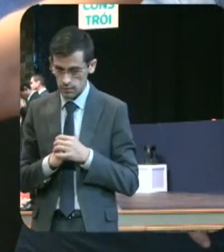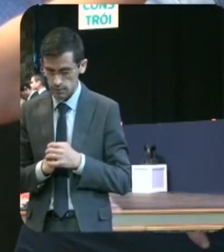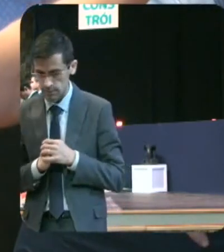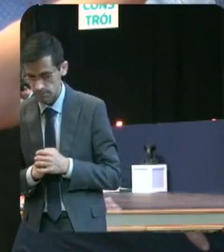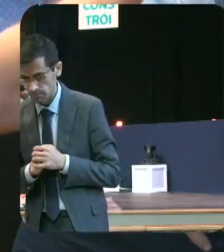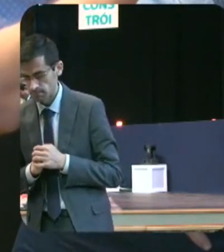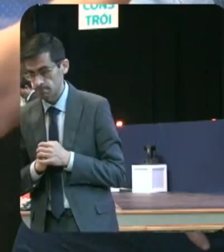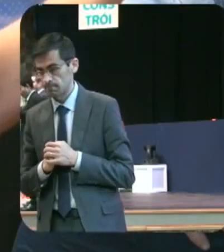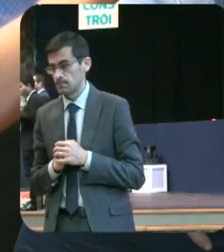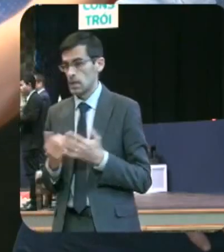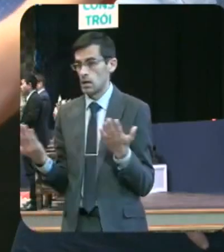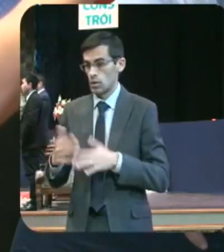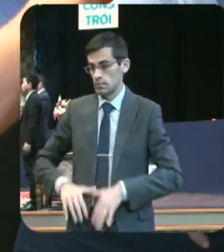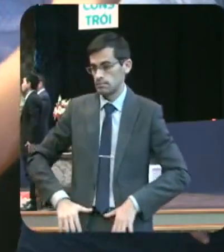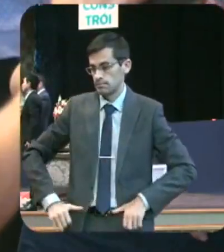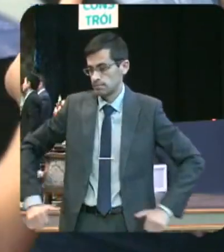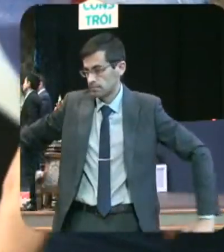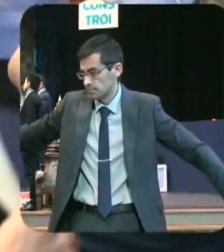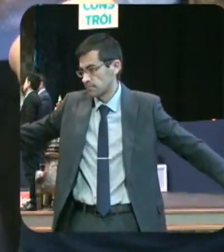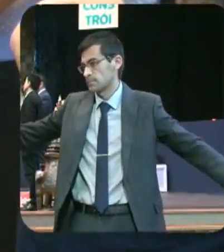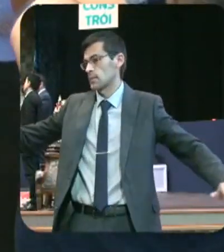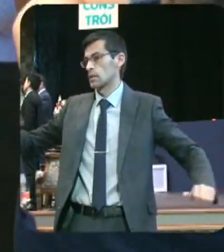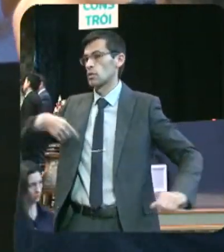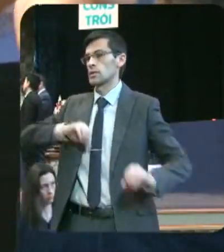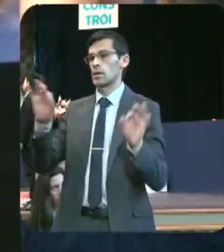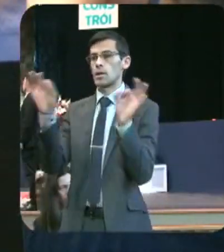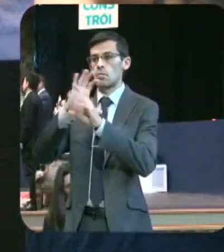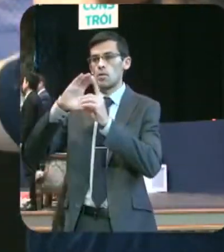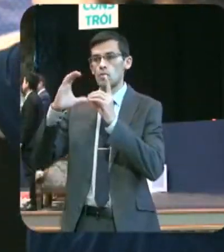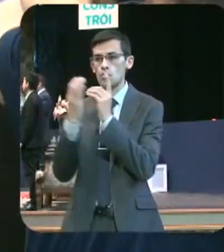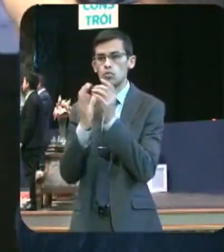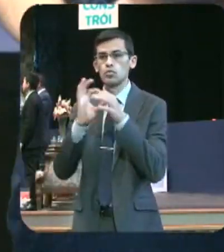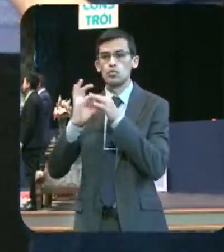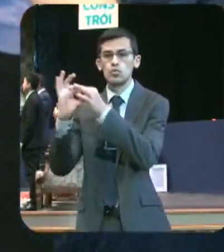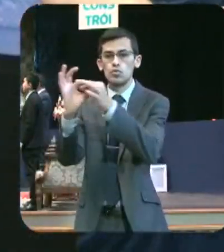amém. Agora dá a mão para quem está perto de você, para a gente terminar o culto juntos assim.